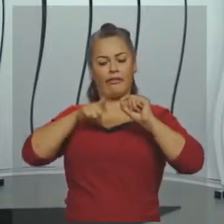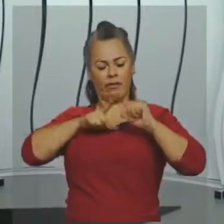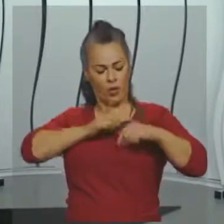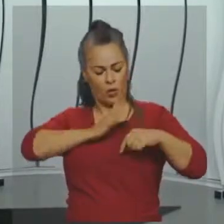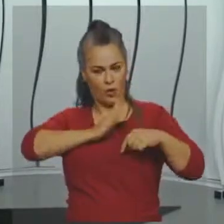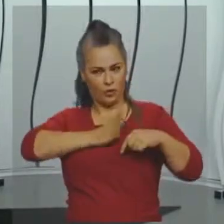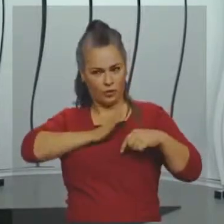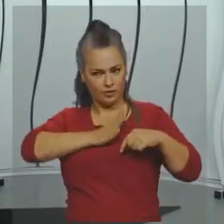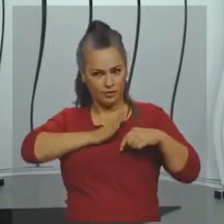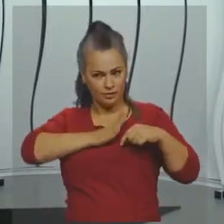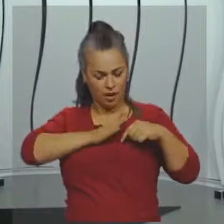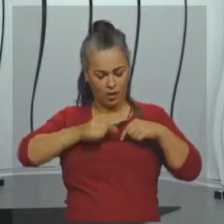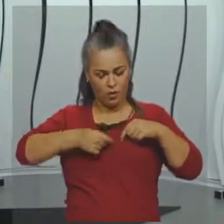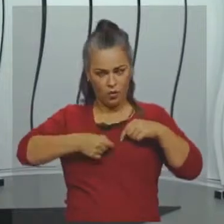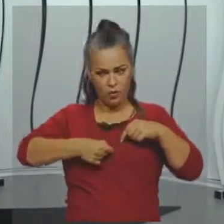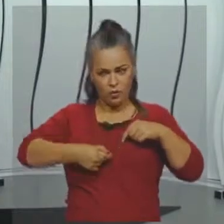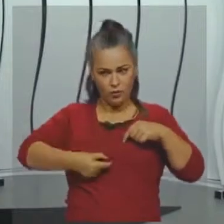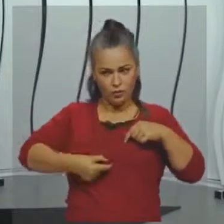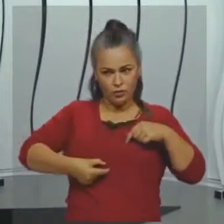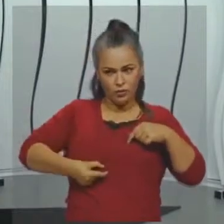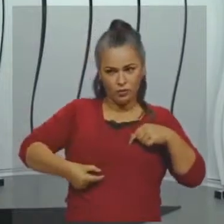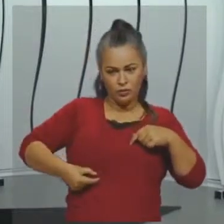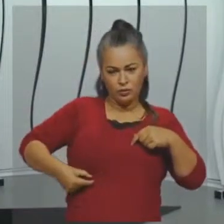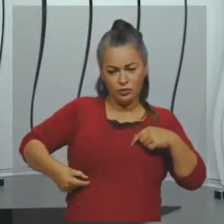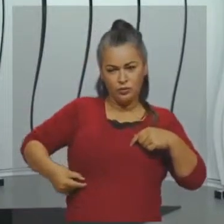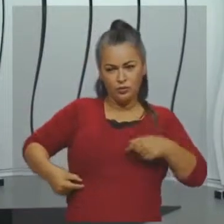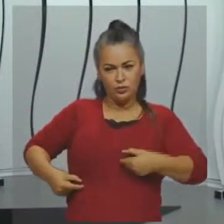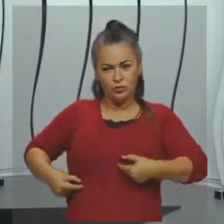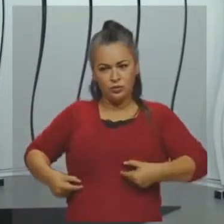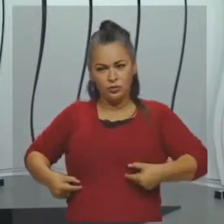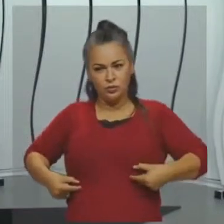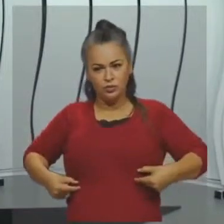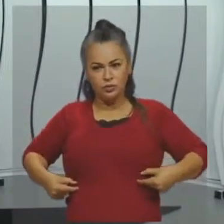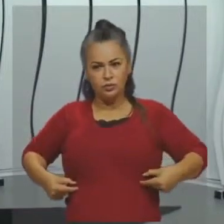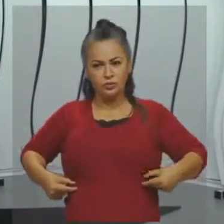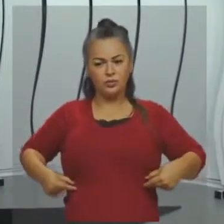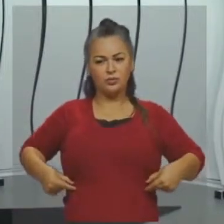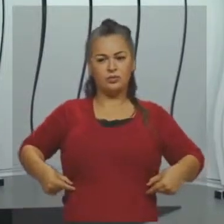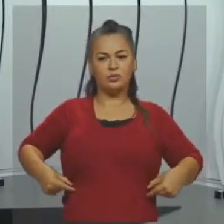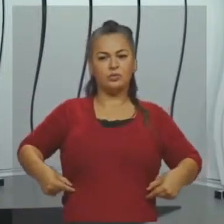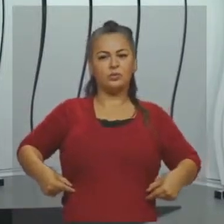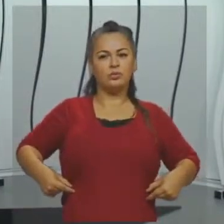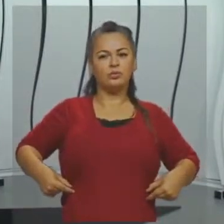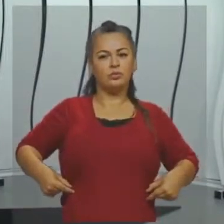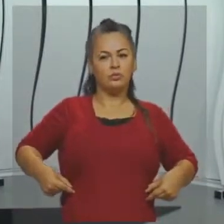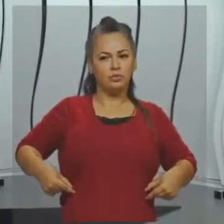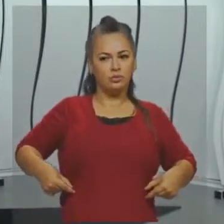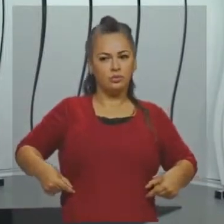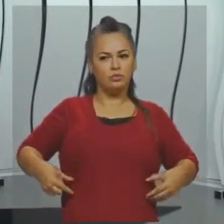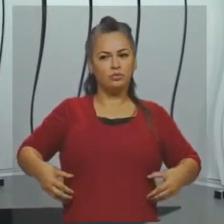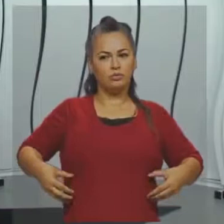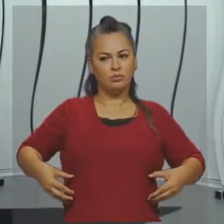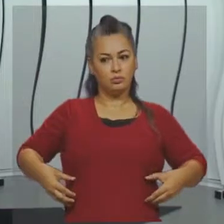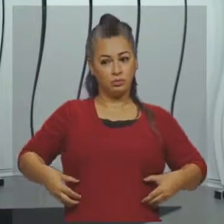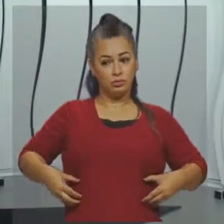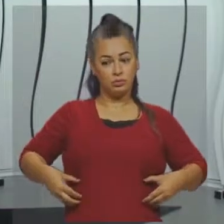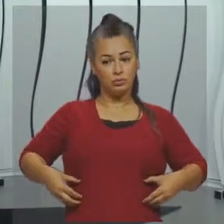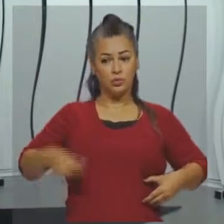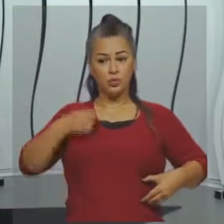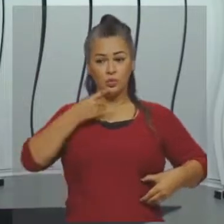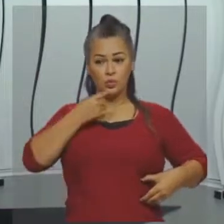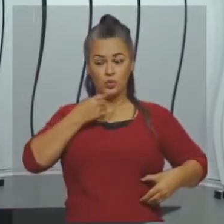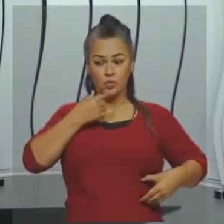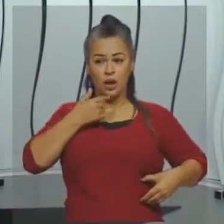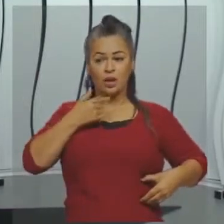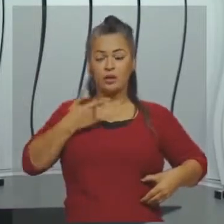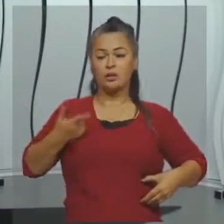do coração, indo para todo o corpo, e a artéria aorta, ela vai, então, deixar esse sangue aí para ser filtrado